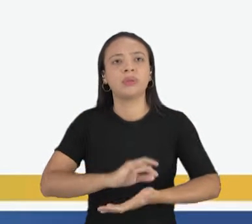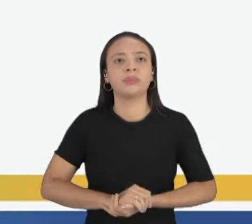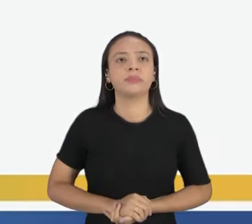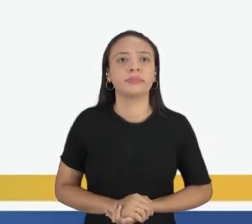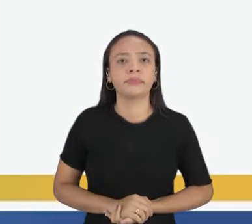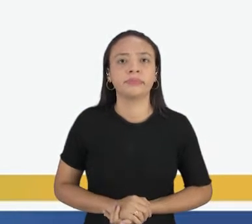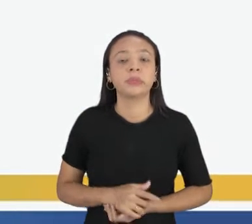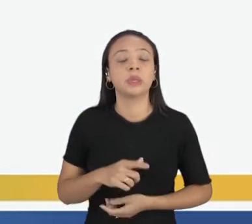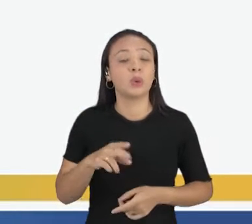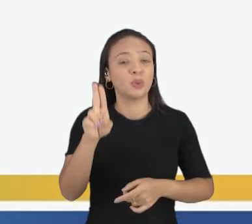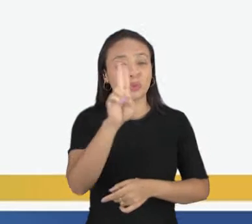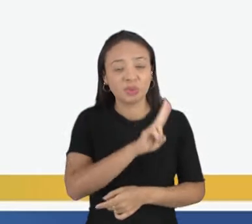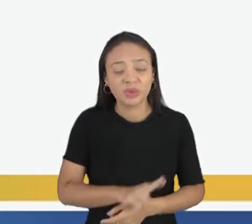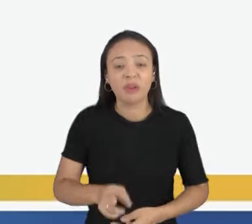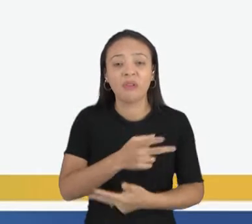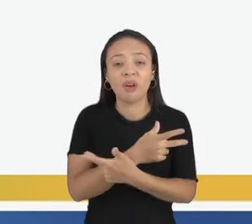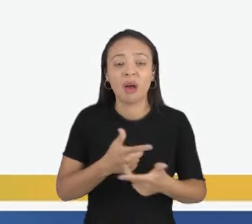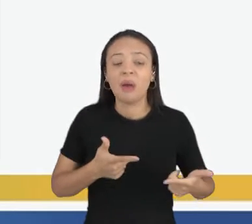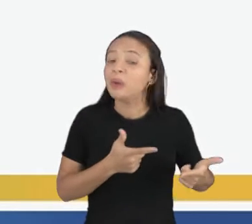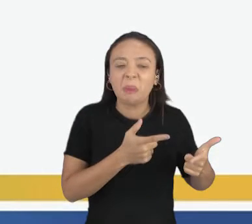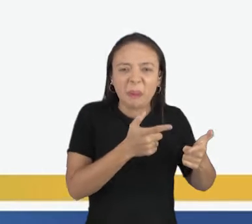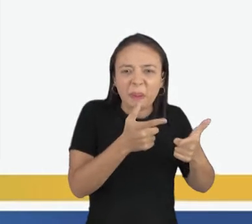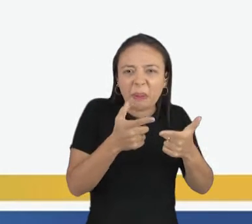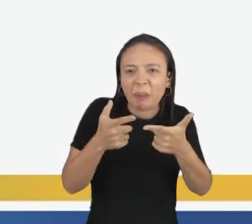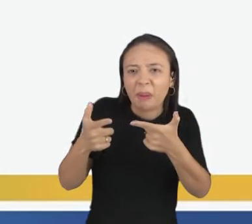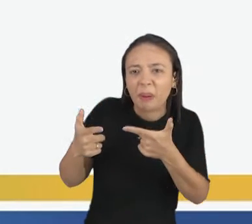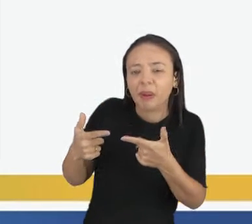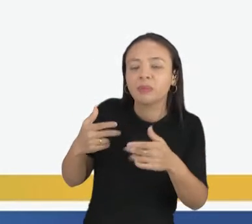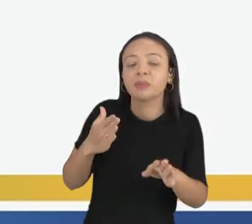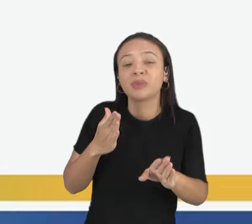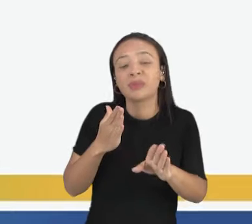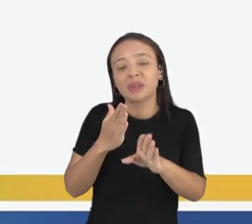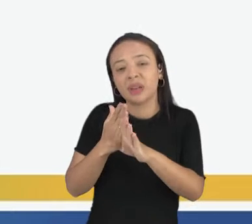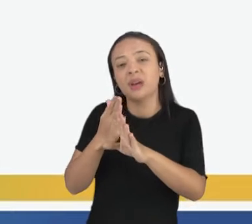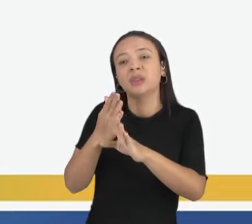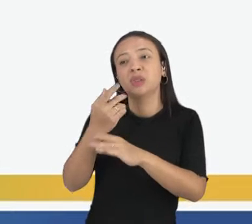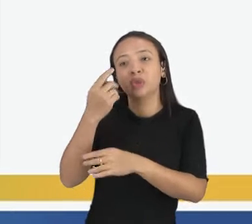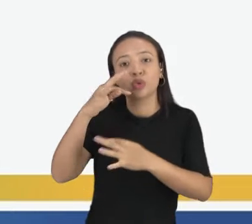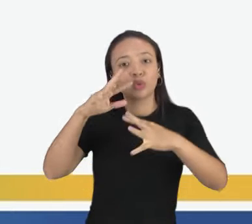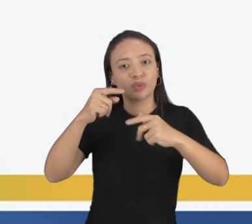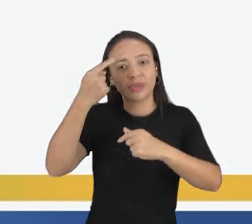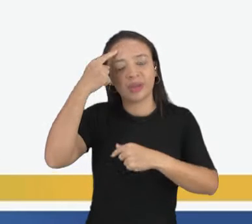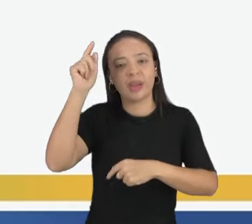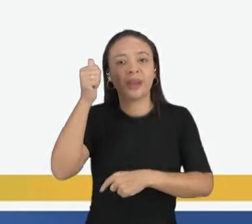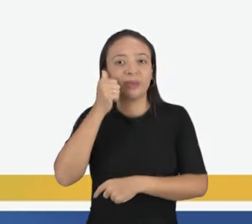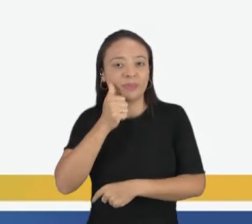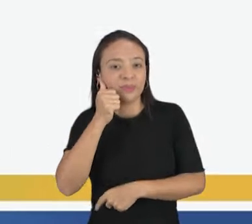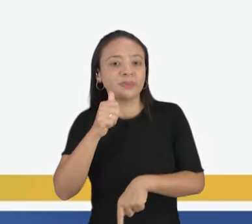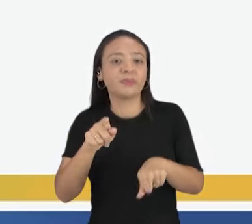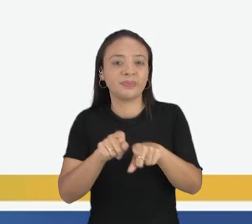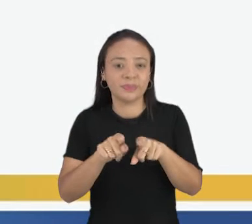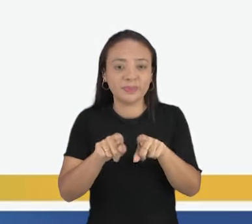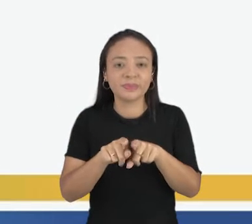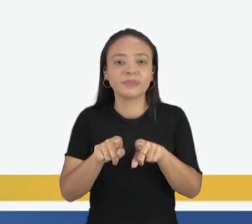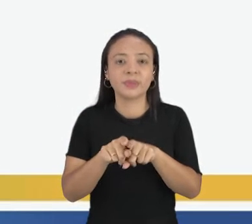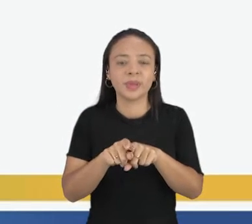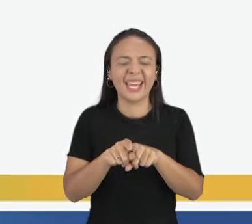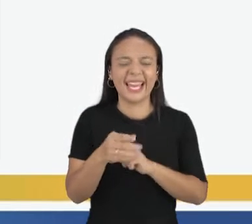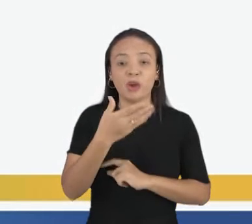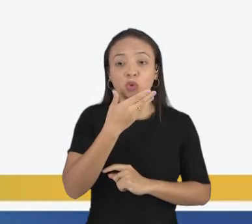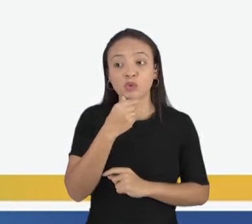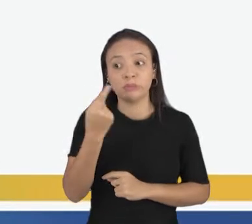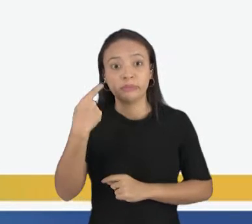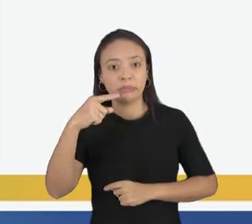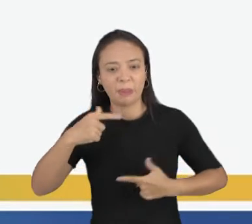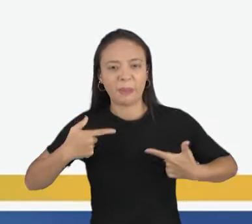questão bélica tão forte, né? Por conta dessas invenções. Então, as mulheres, né, de algumas nações, os homens iam para